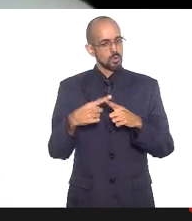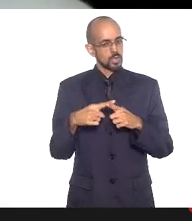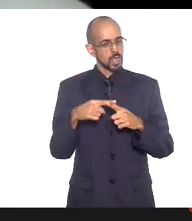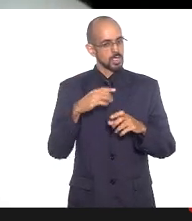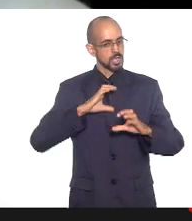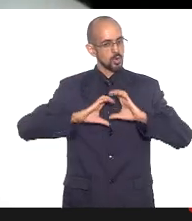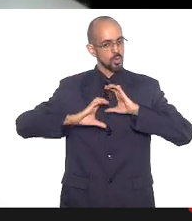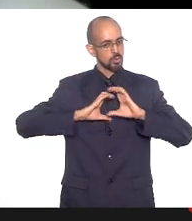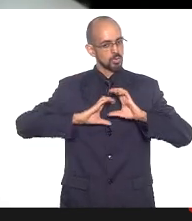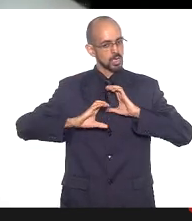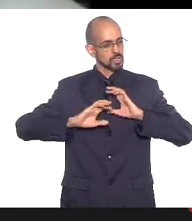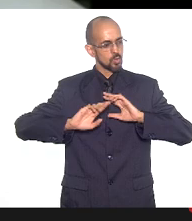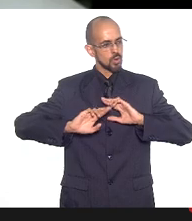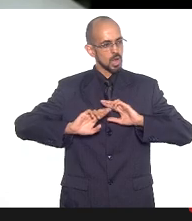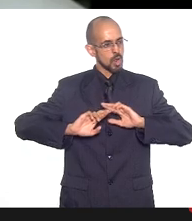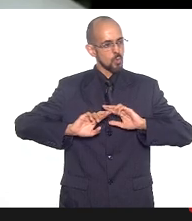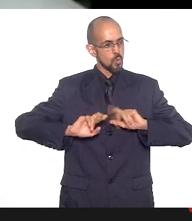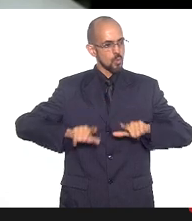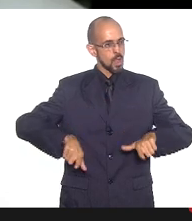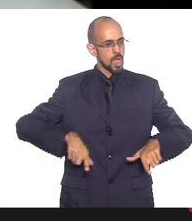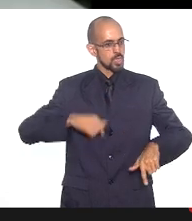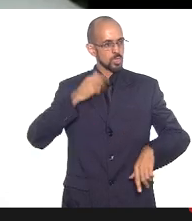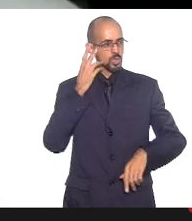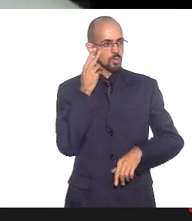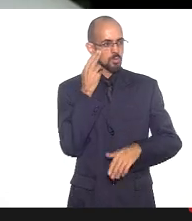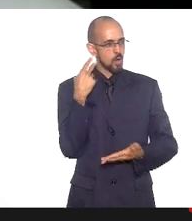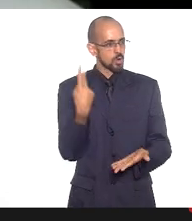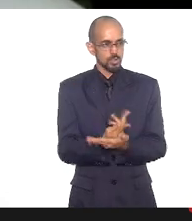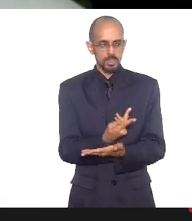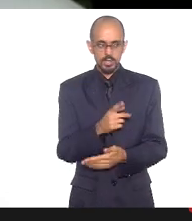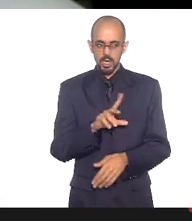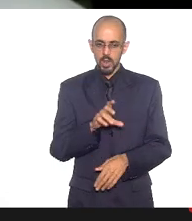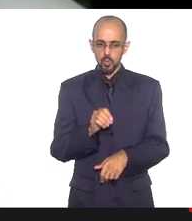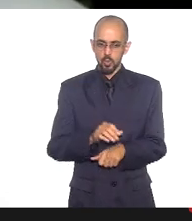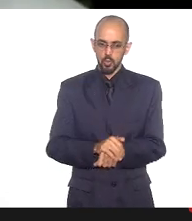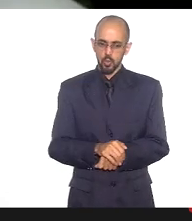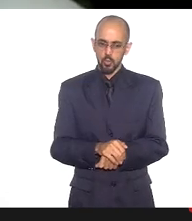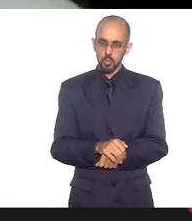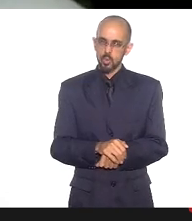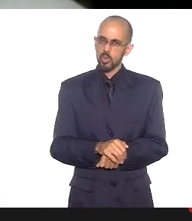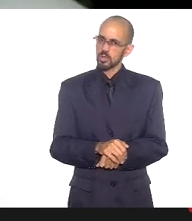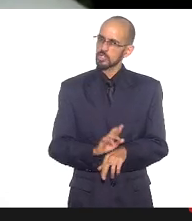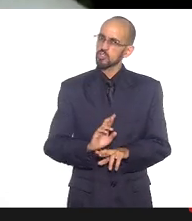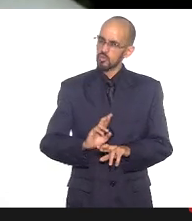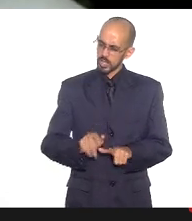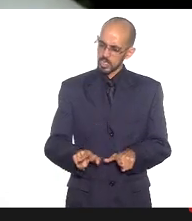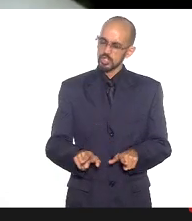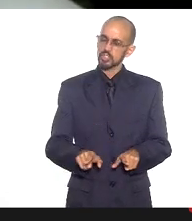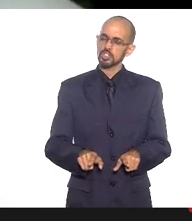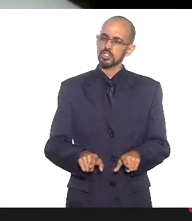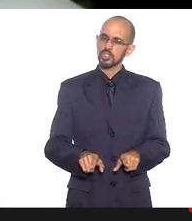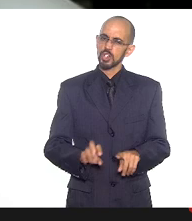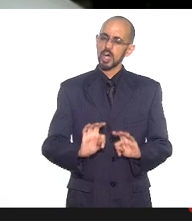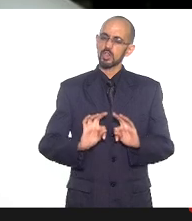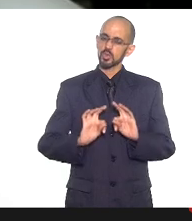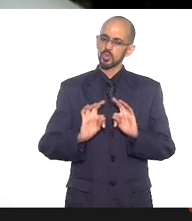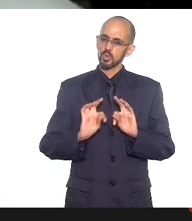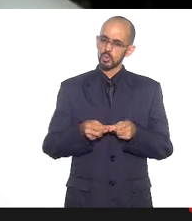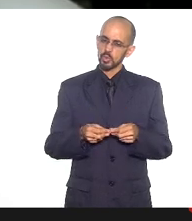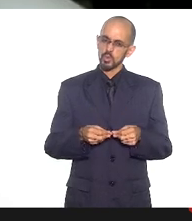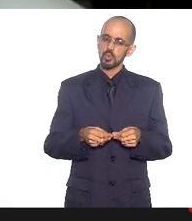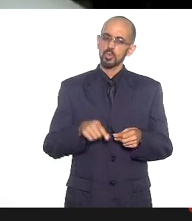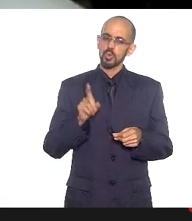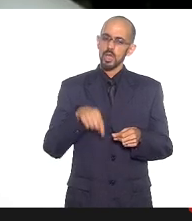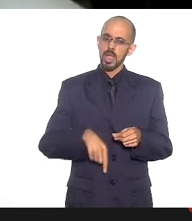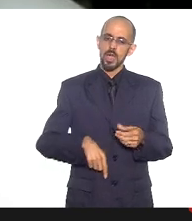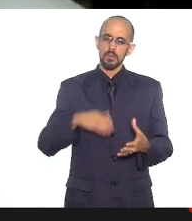muito comum nos processos da Justiça Federal, não. Pelo contrário. Pelo contrário. Os processos são extremamente agressivos.